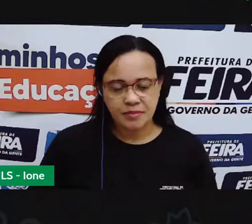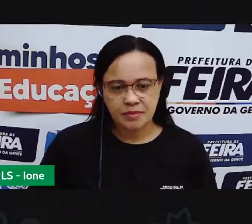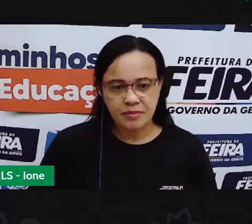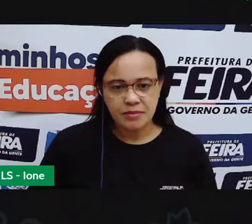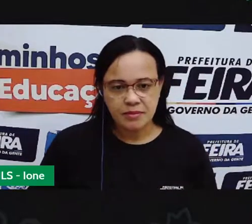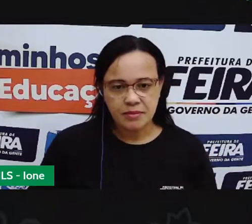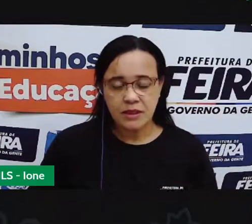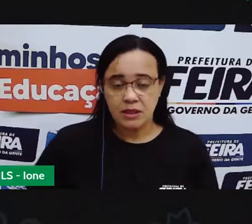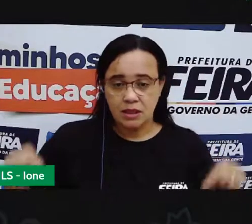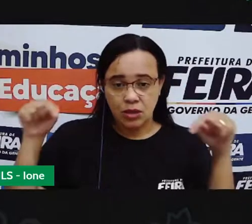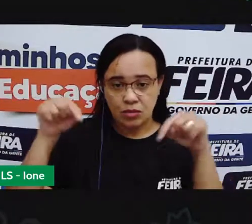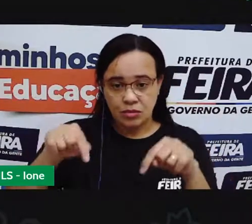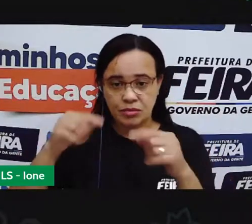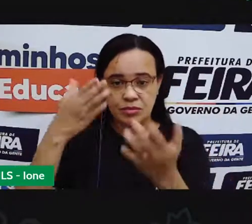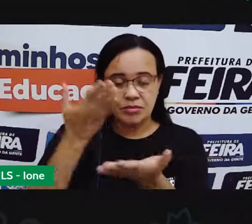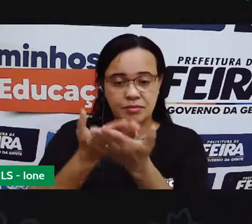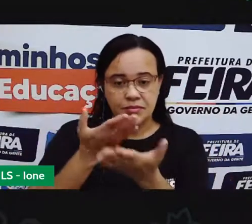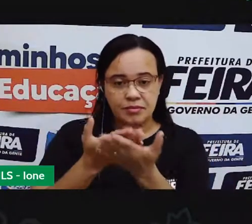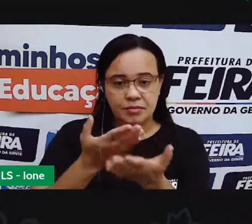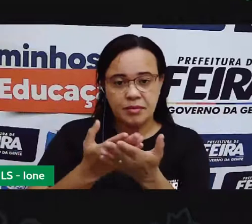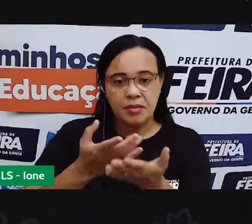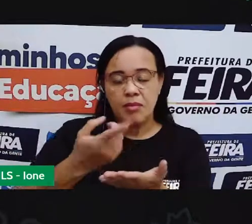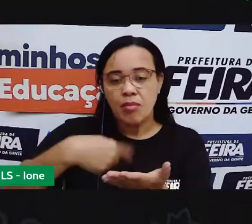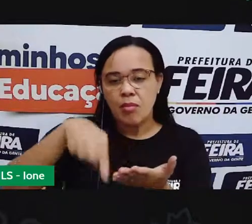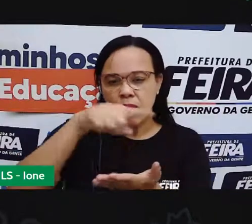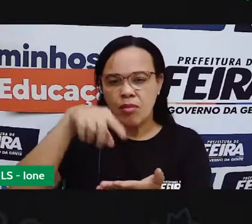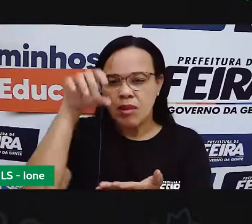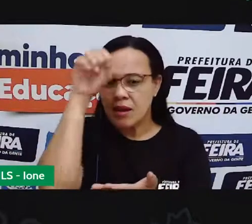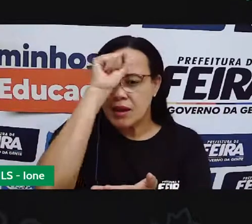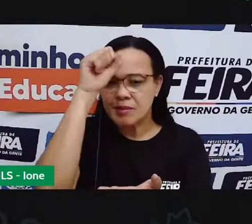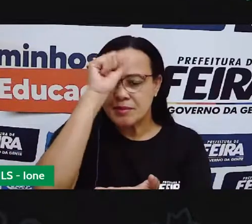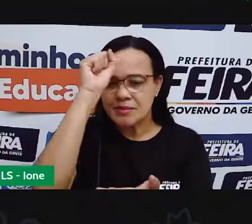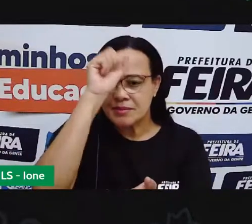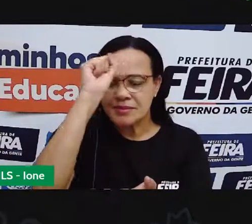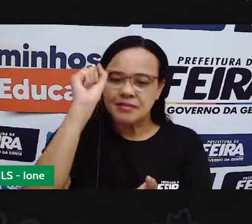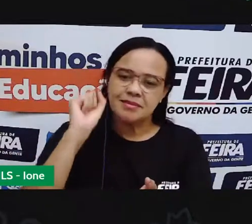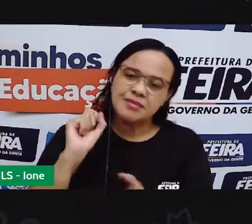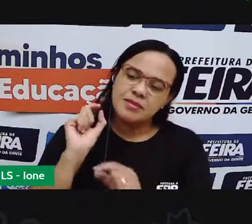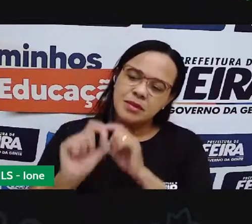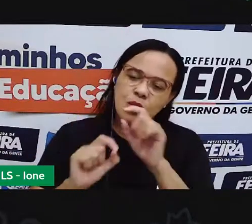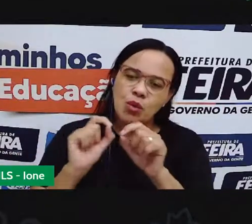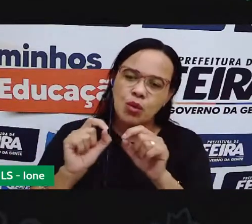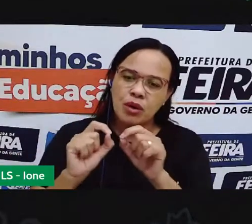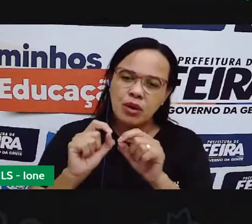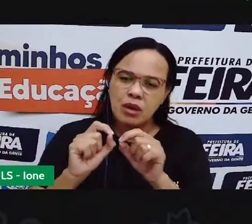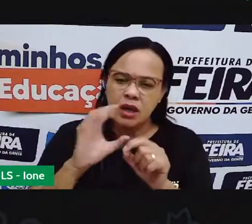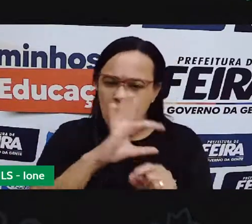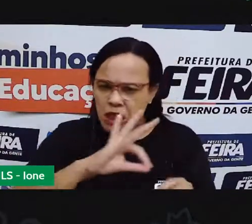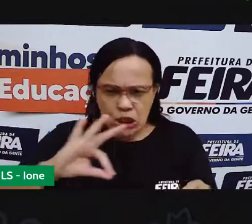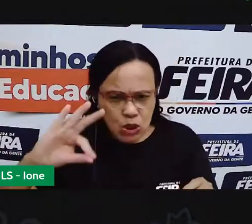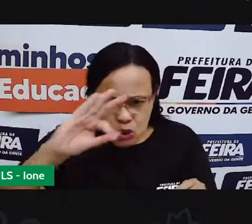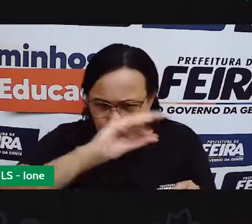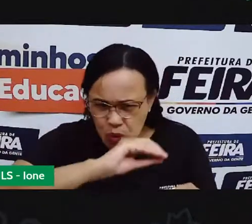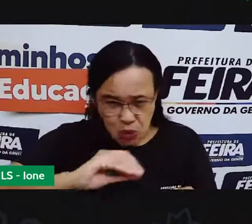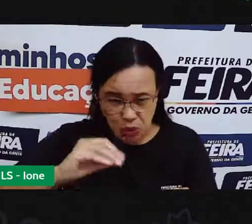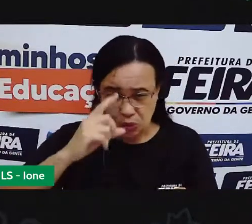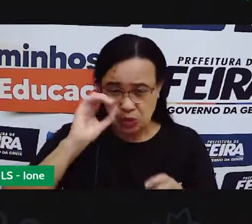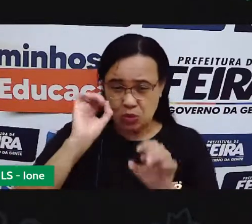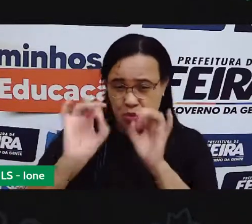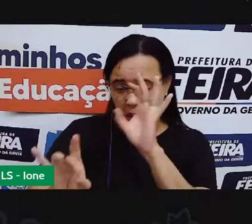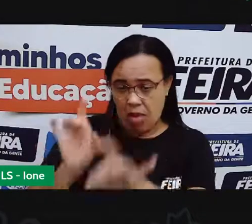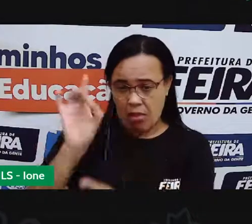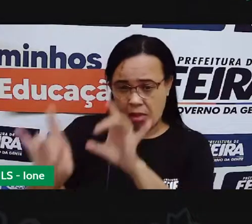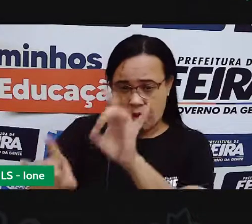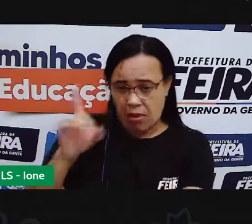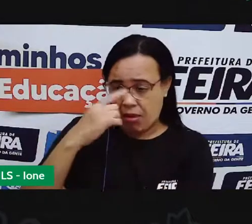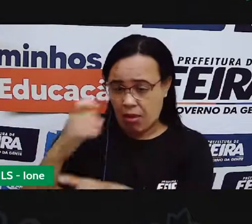Então, nessa aula de hoje, a gente aprendeu que nem tudo que a gente joga fora, né,